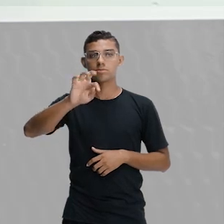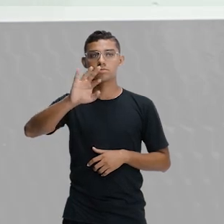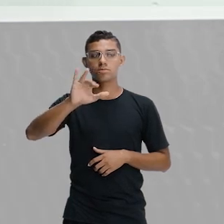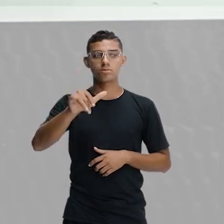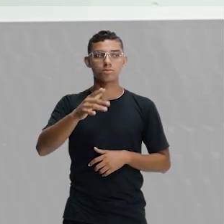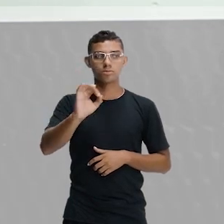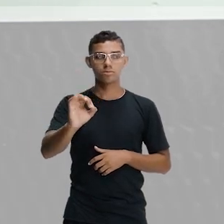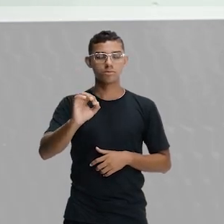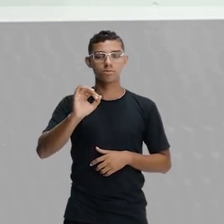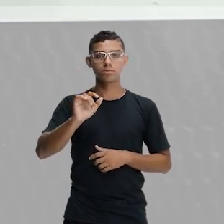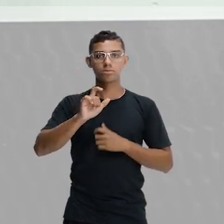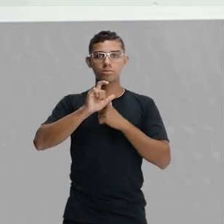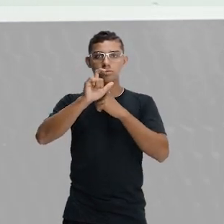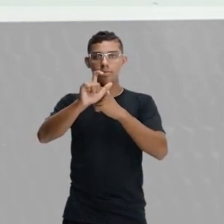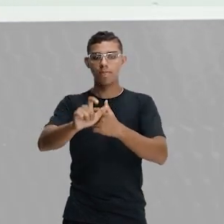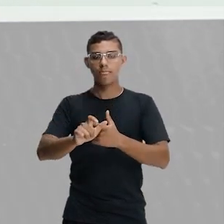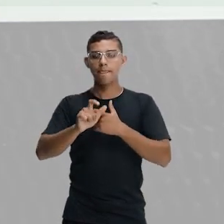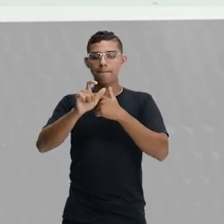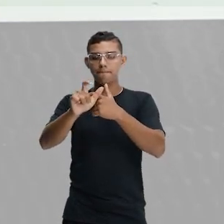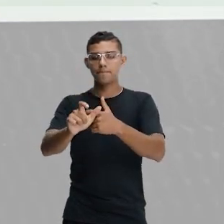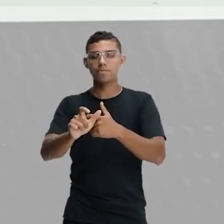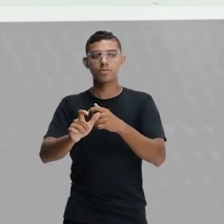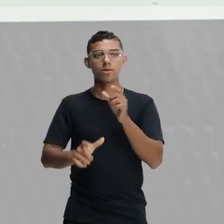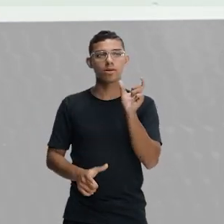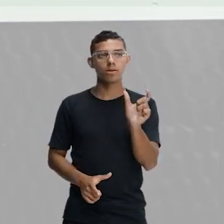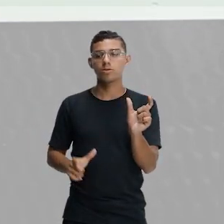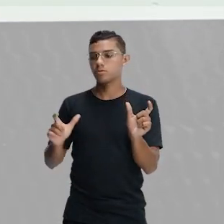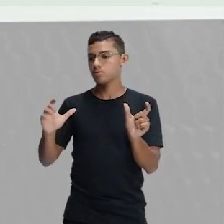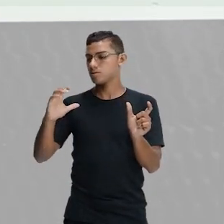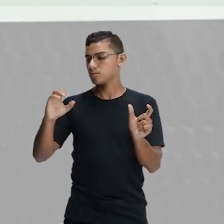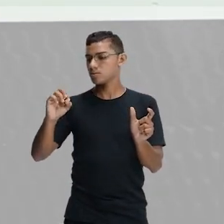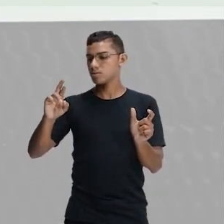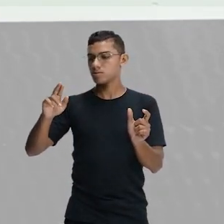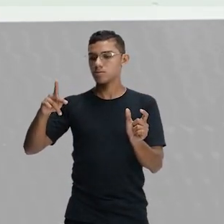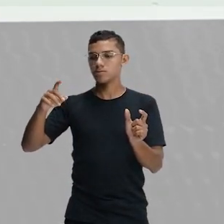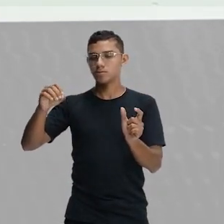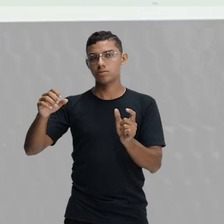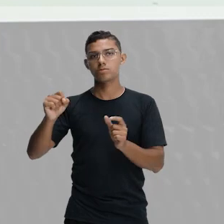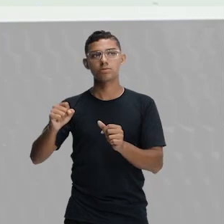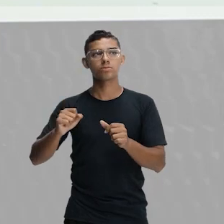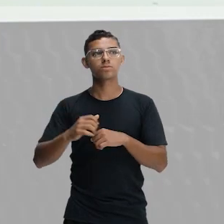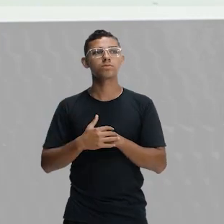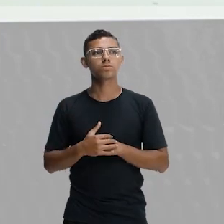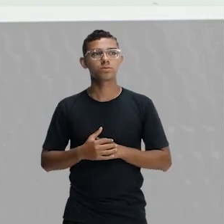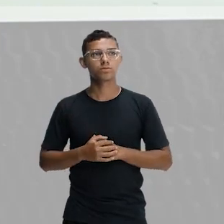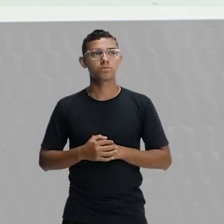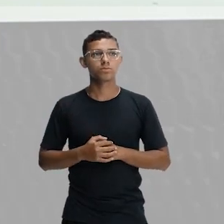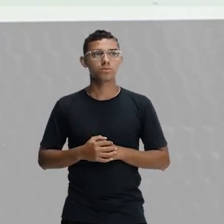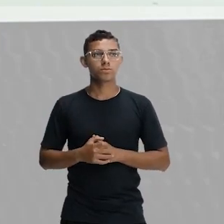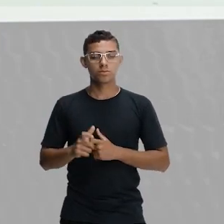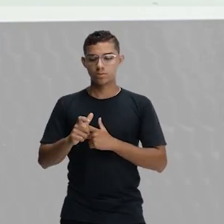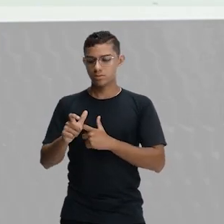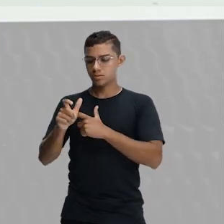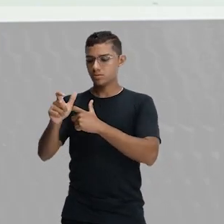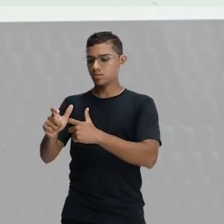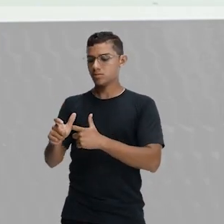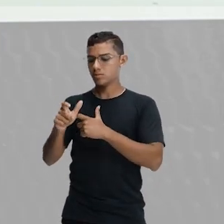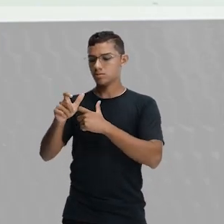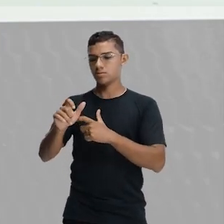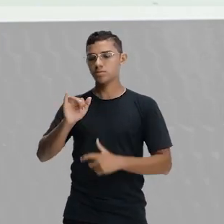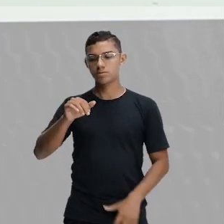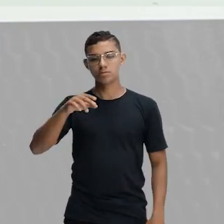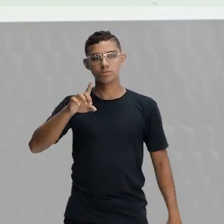aproximação de um corpo carregado de um corpo neutro. Então, eletrização por indução.